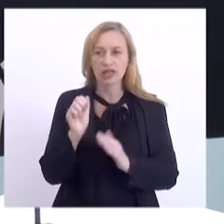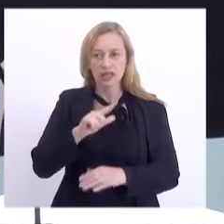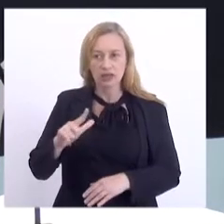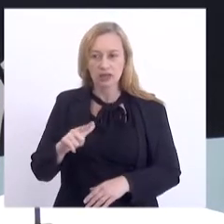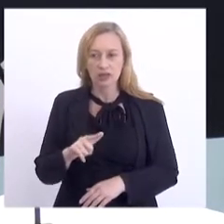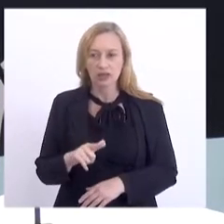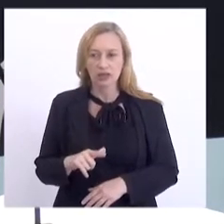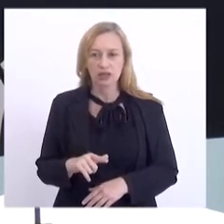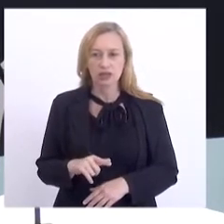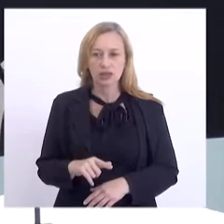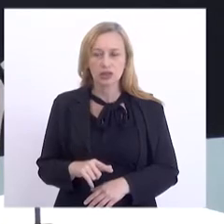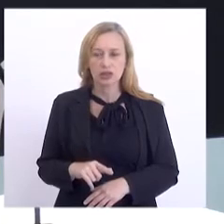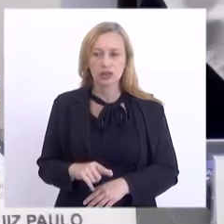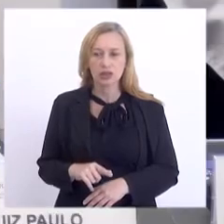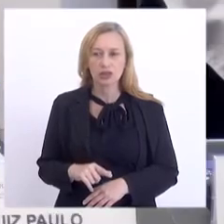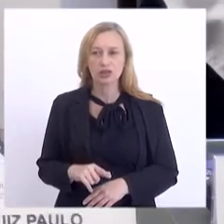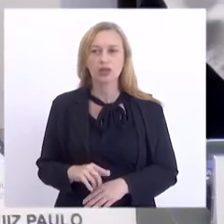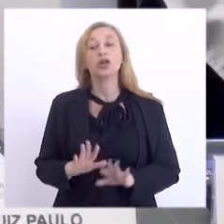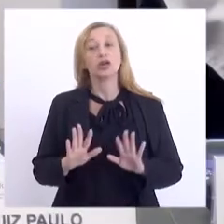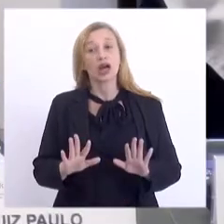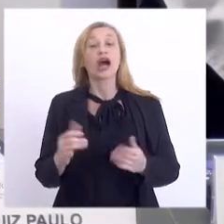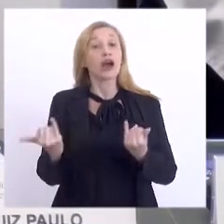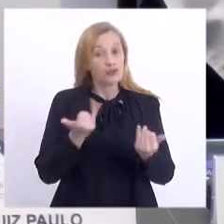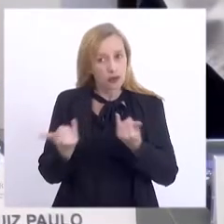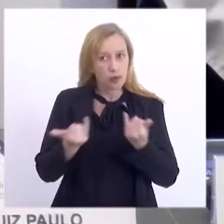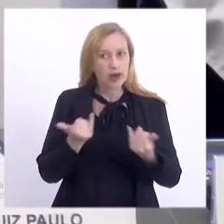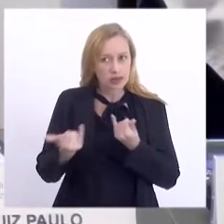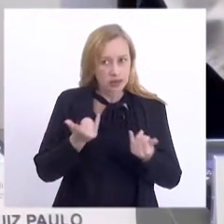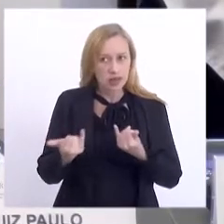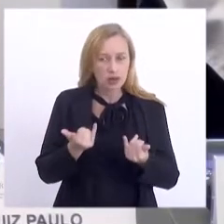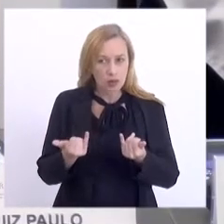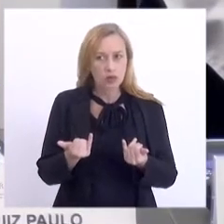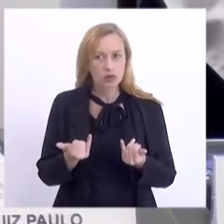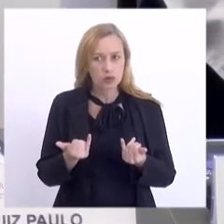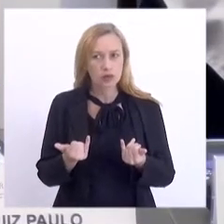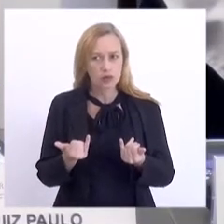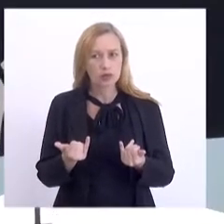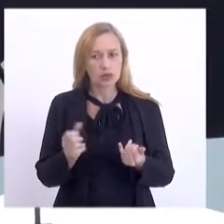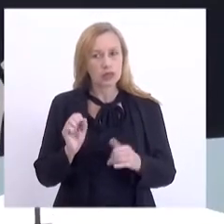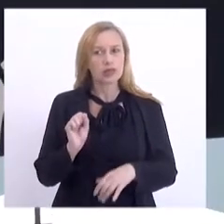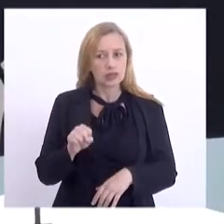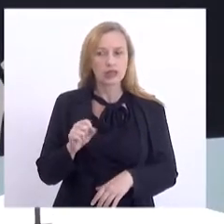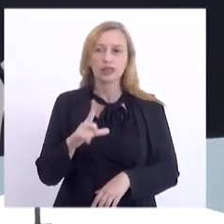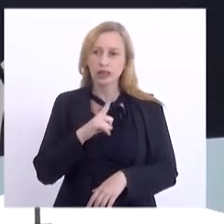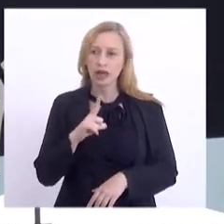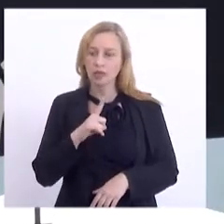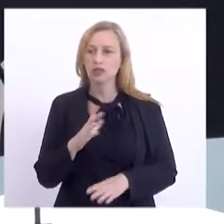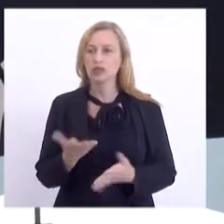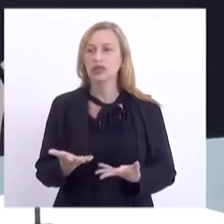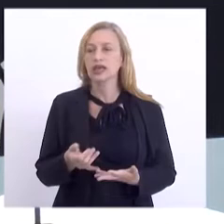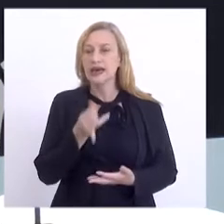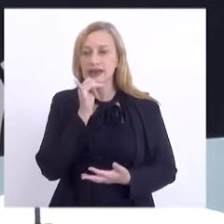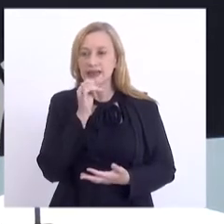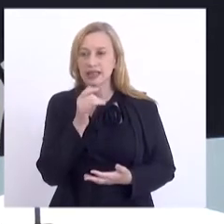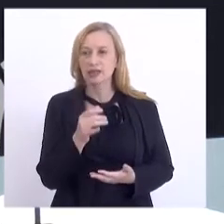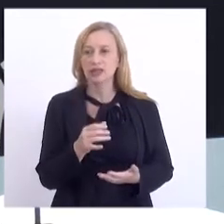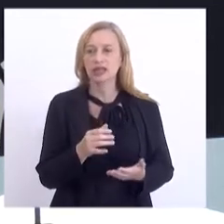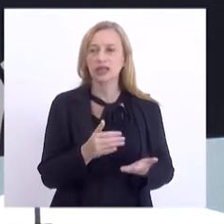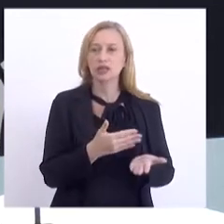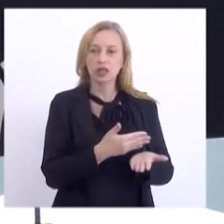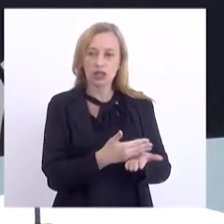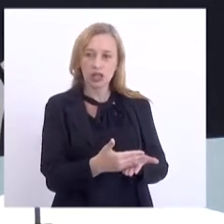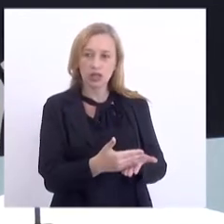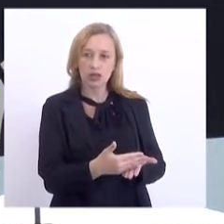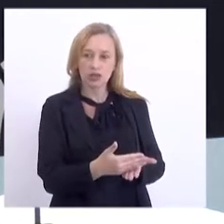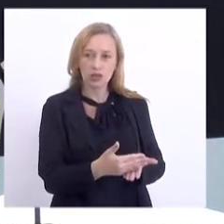perguntar só sabe se tenho a informação A informação é prestada informação é prestada pois quando por exemplo se ele tá numa fase licitatória